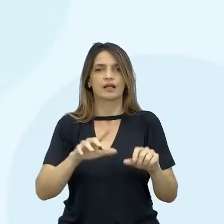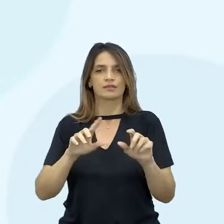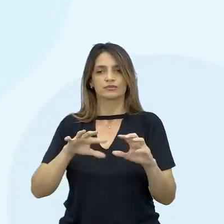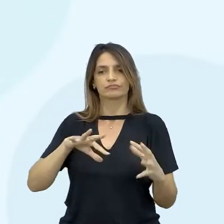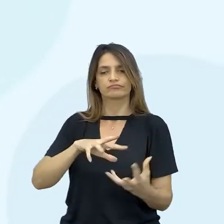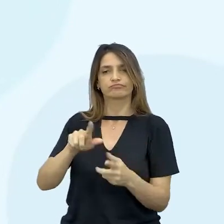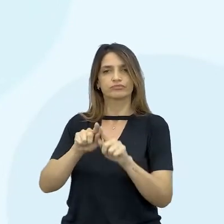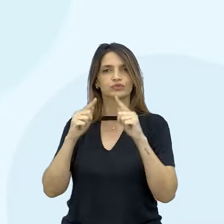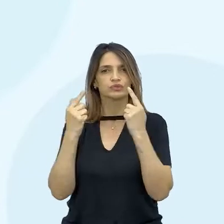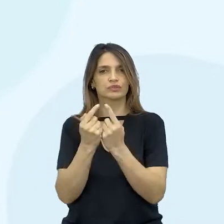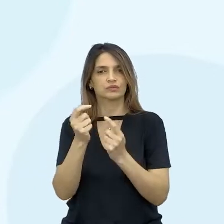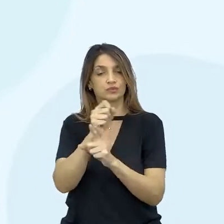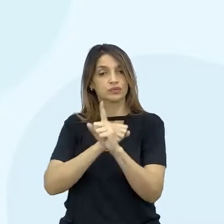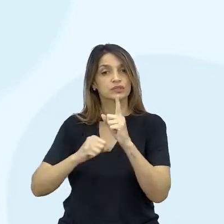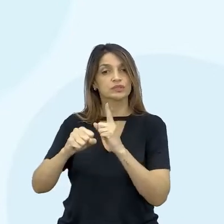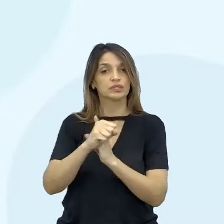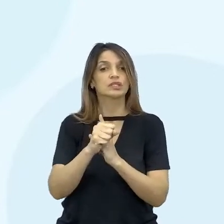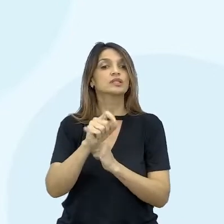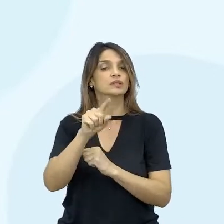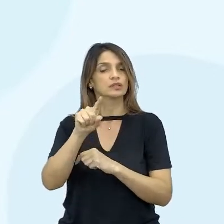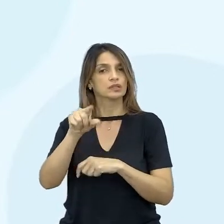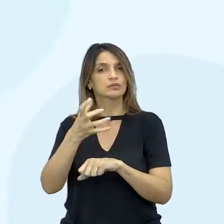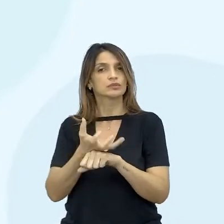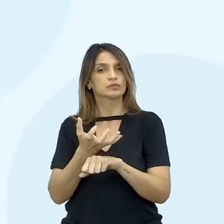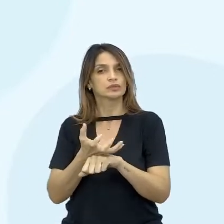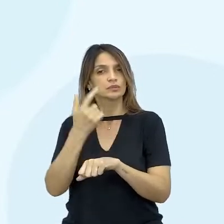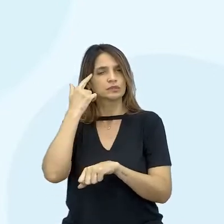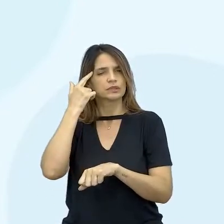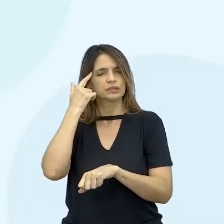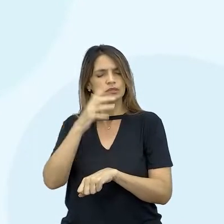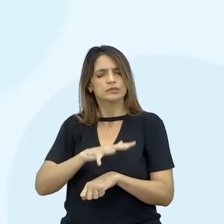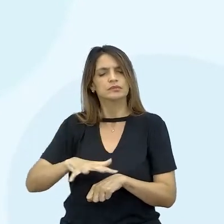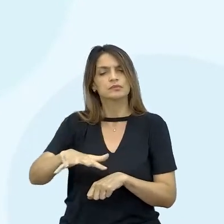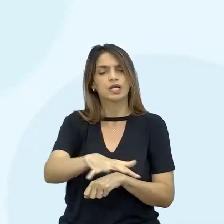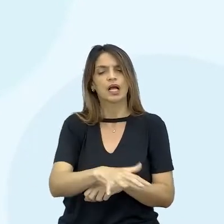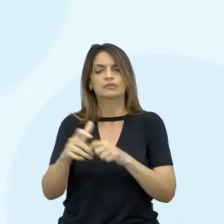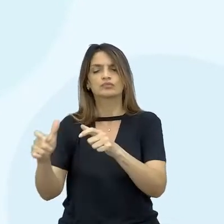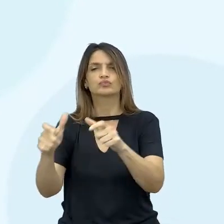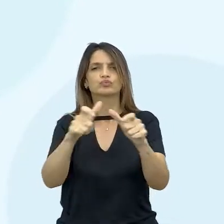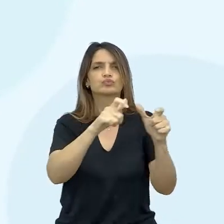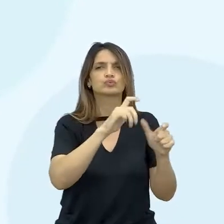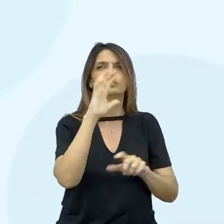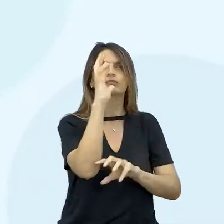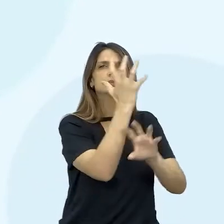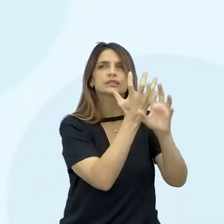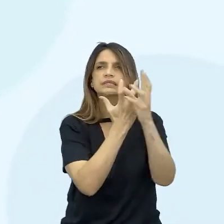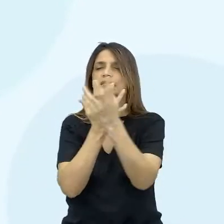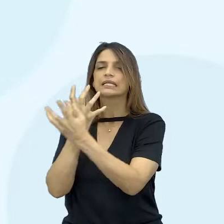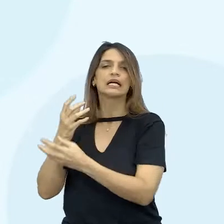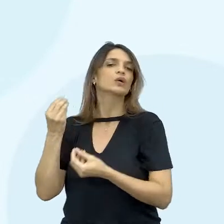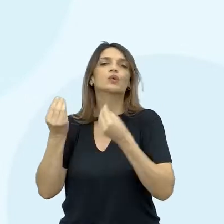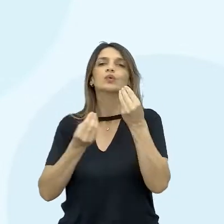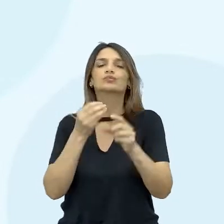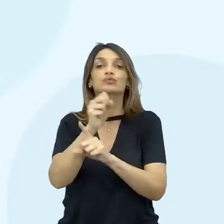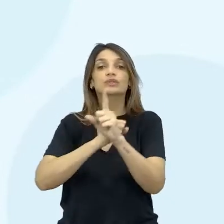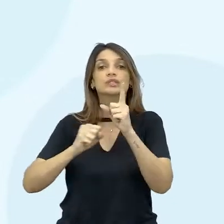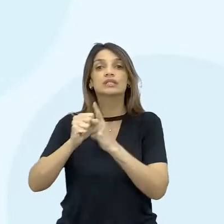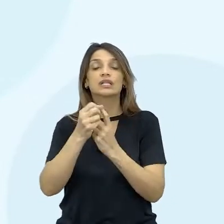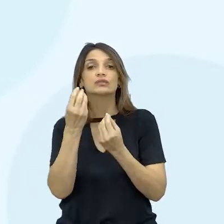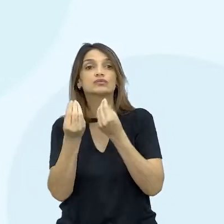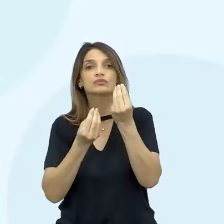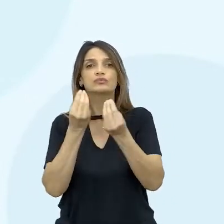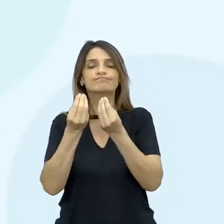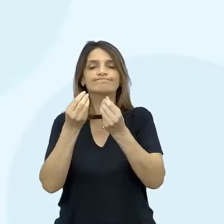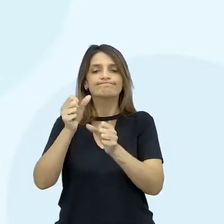é um componente que está, assim, pensando o espaço, o território, a paisagem, né? E como que a sociedade altera